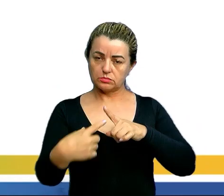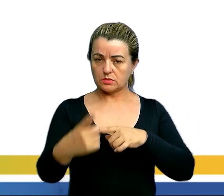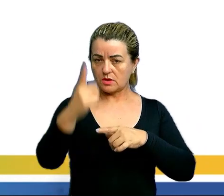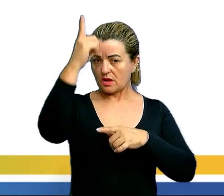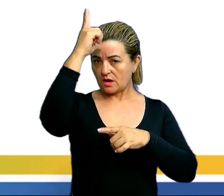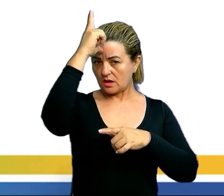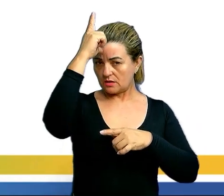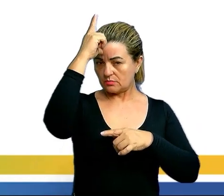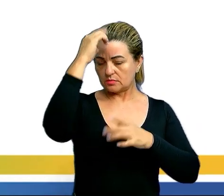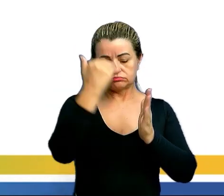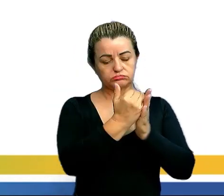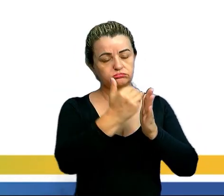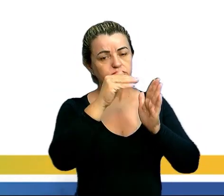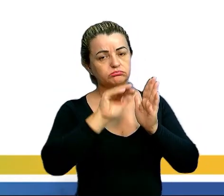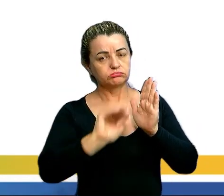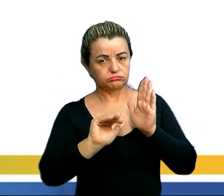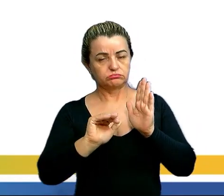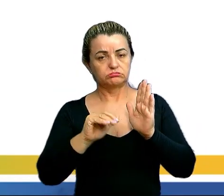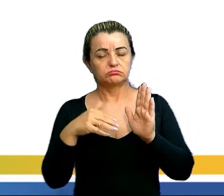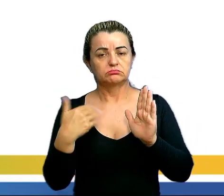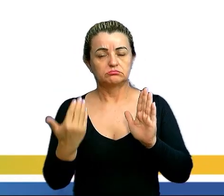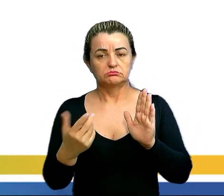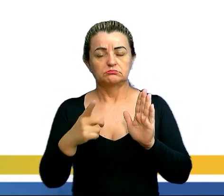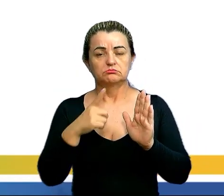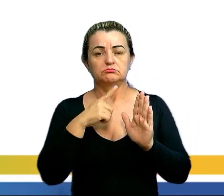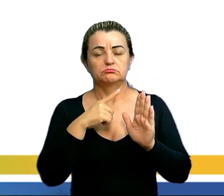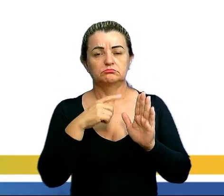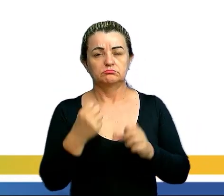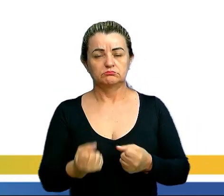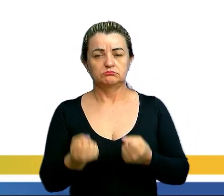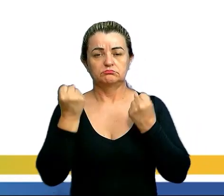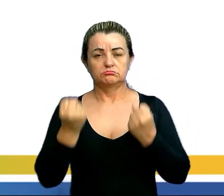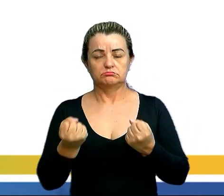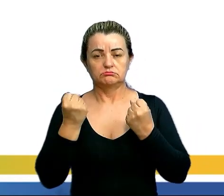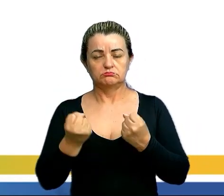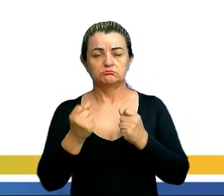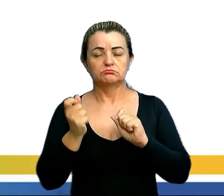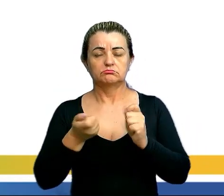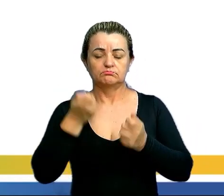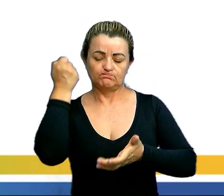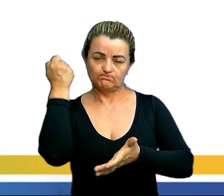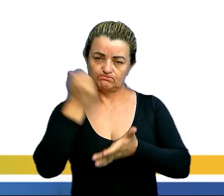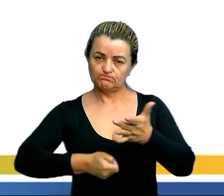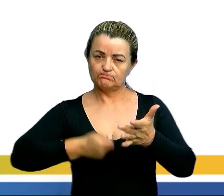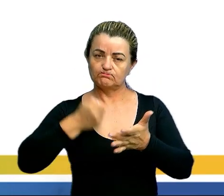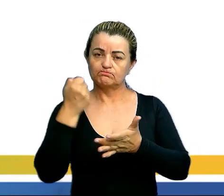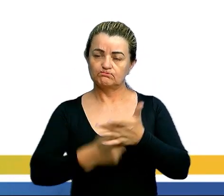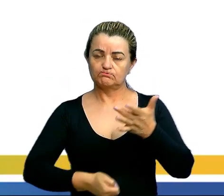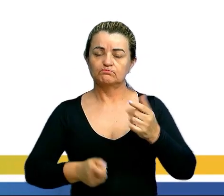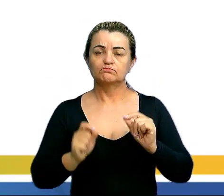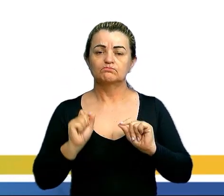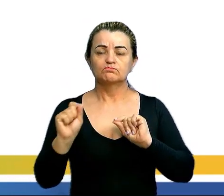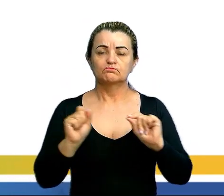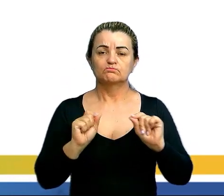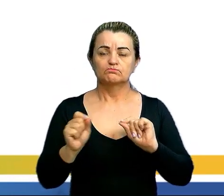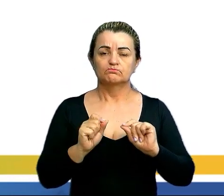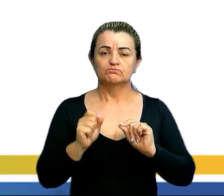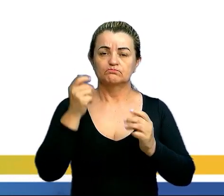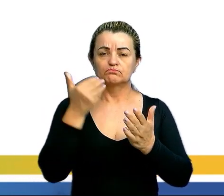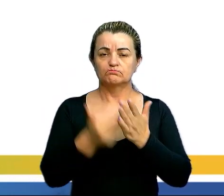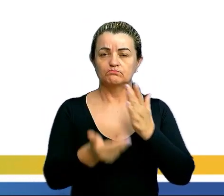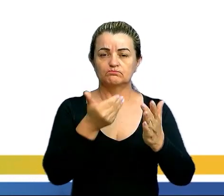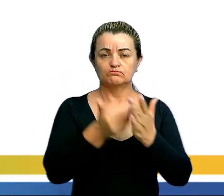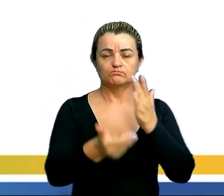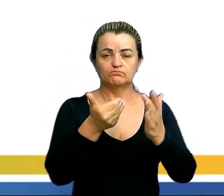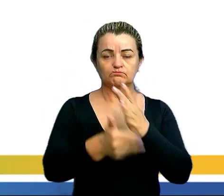os acordos e os tratados, né? Teria aí a mais pesada de todas as indenizações, que não seria em dinheiro, e sim com a perda de todo o